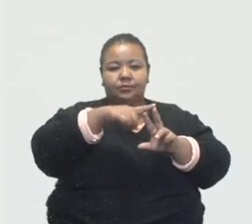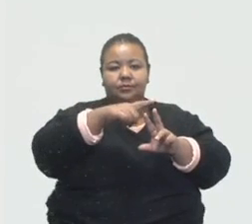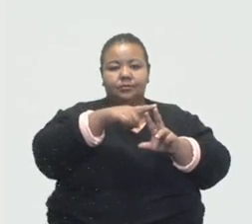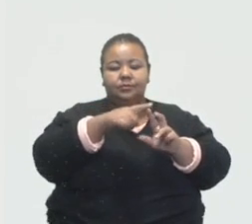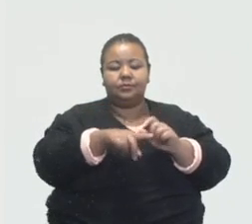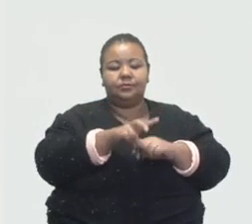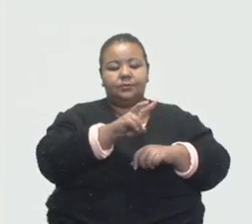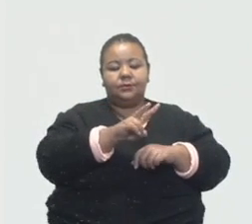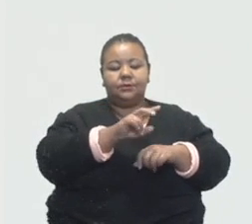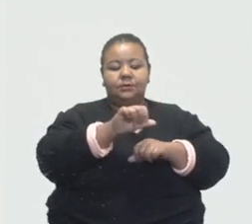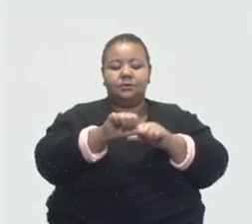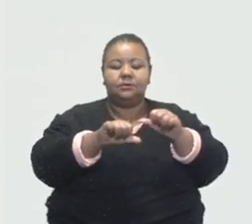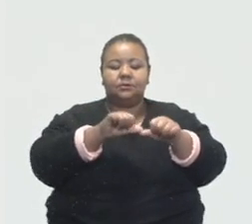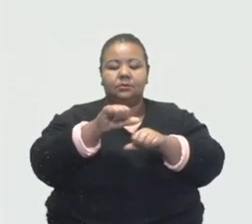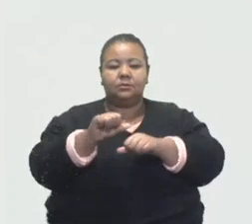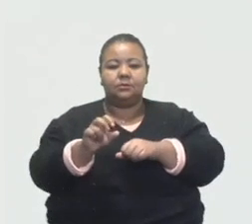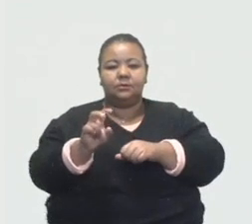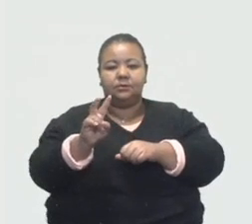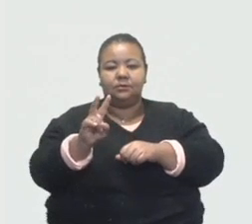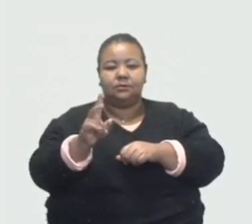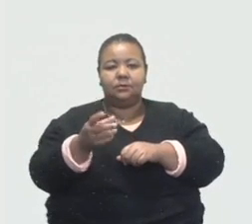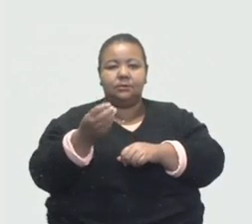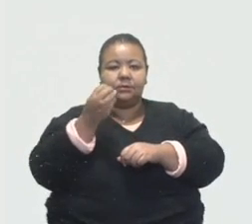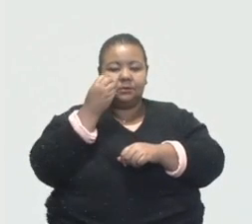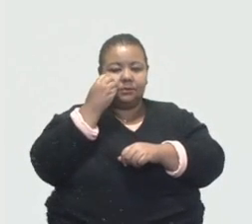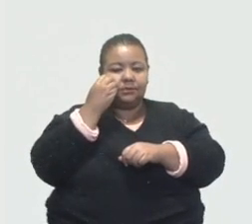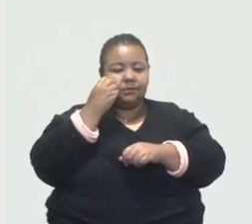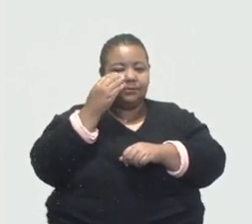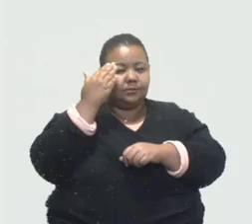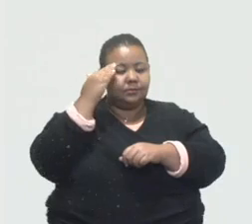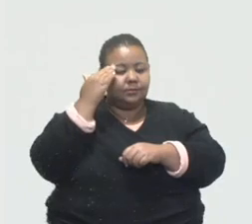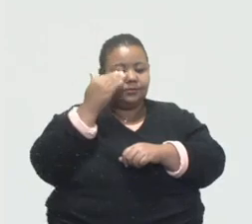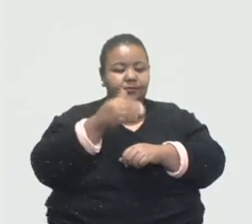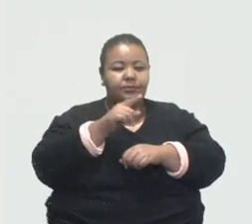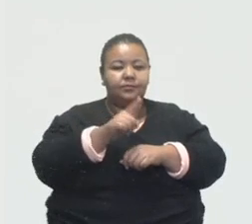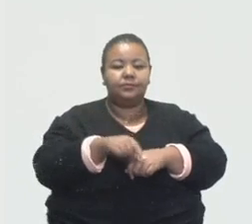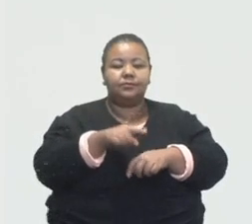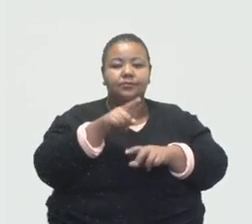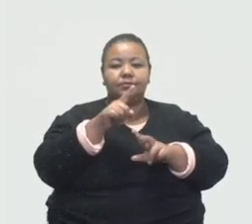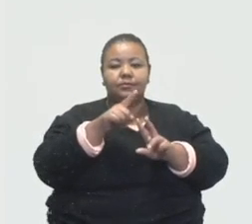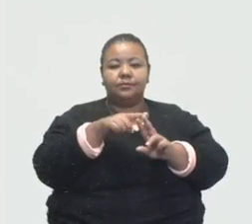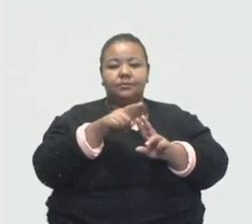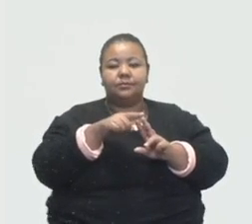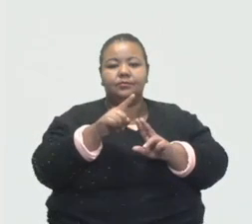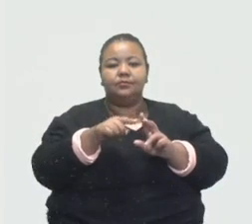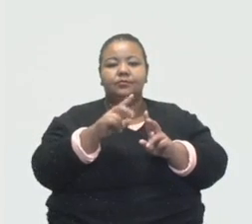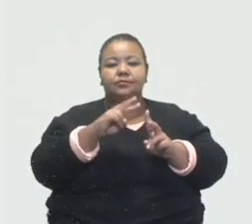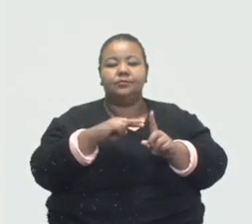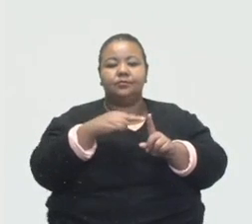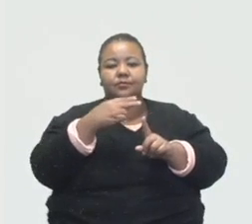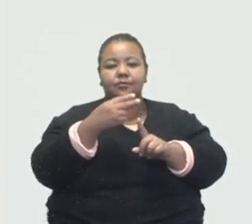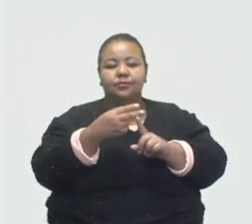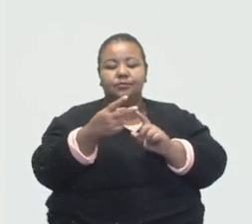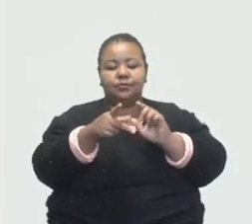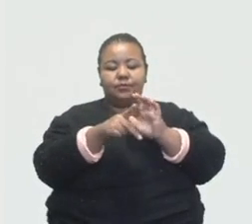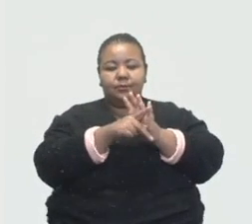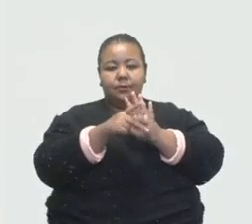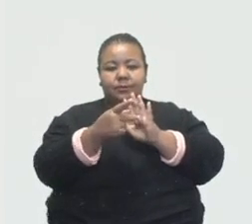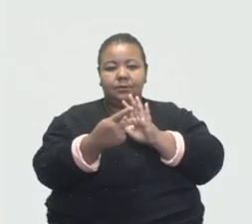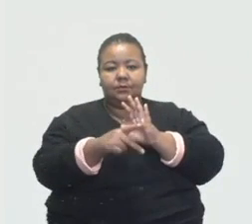V em V, busca-se saber quais vetores são levados em um múltiplo de si mesmo, ou